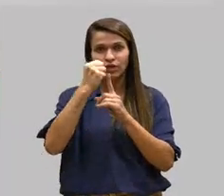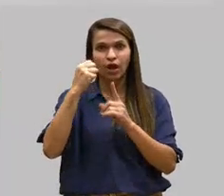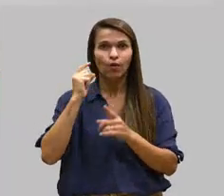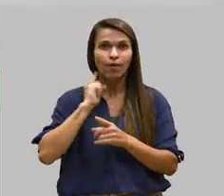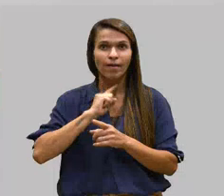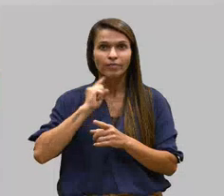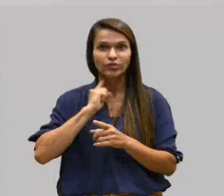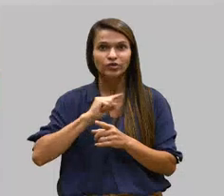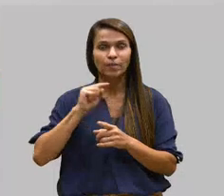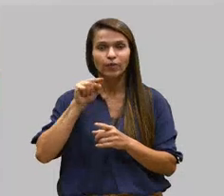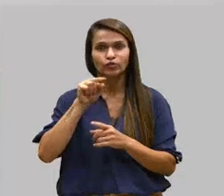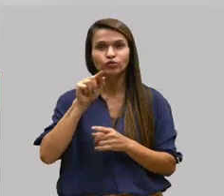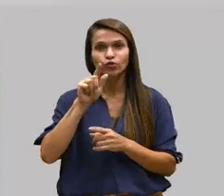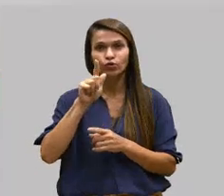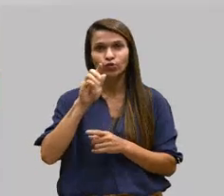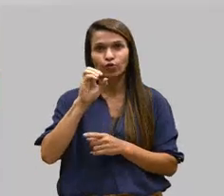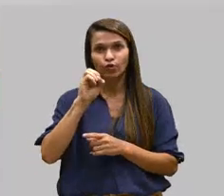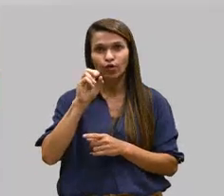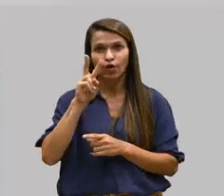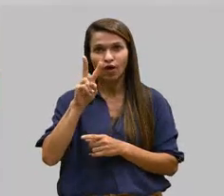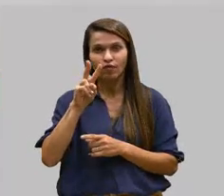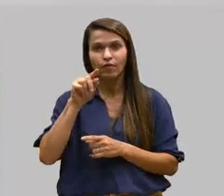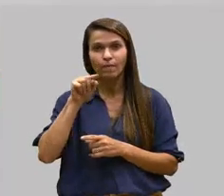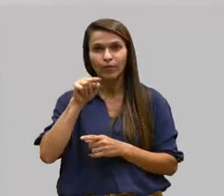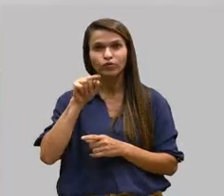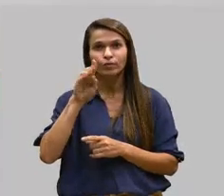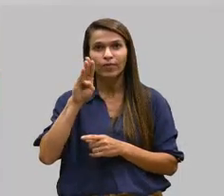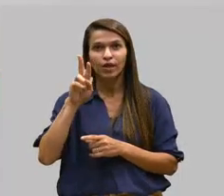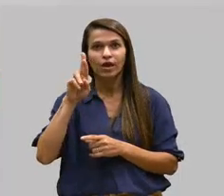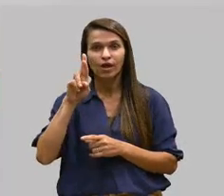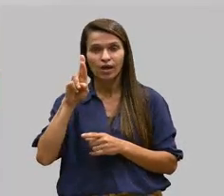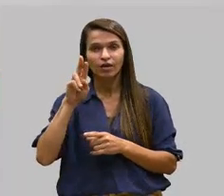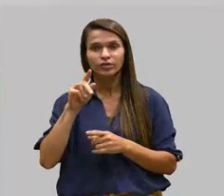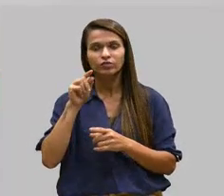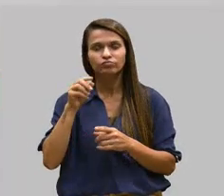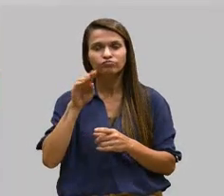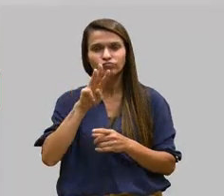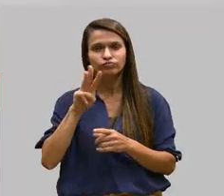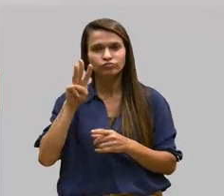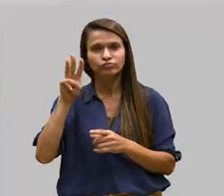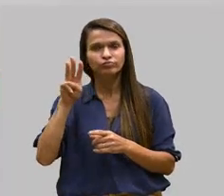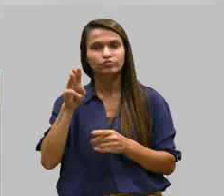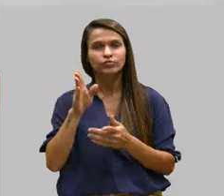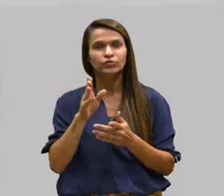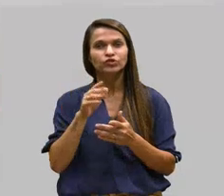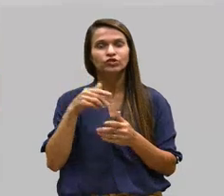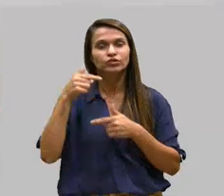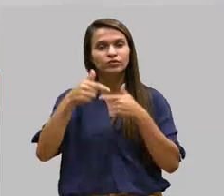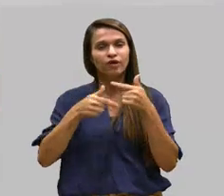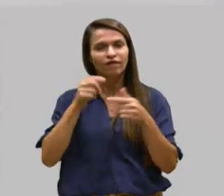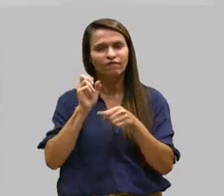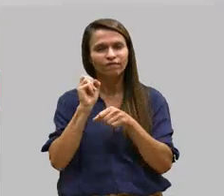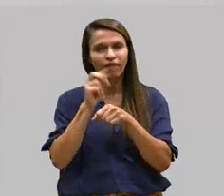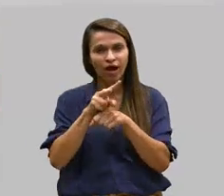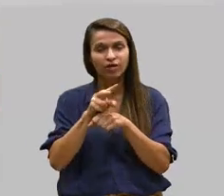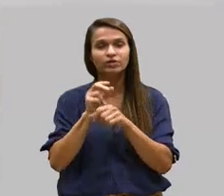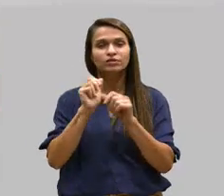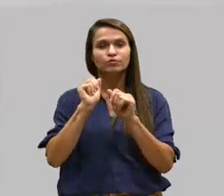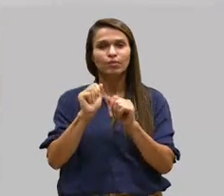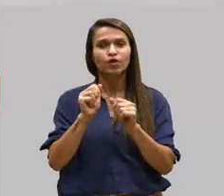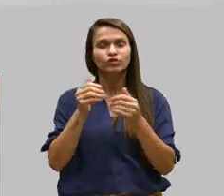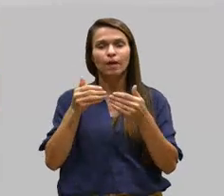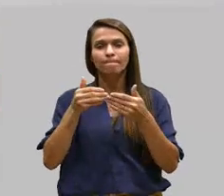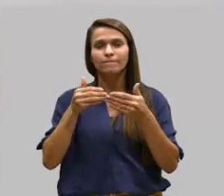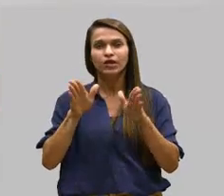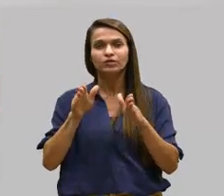www.social.mg.gov.br e acessar o nosso painel de vagas ele é atualizado diariamente onde vocês podem ter acesso a